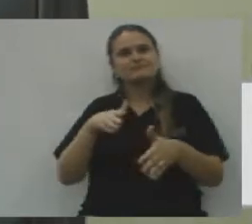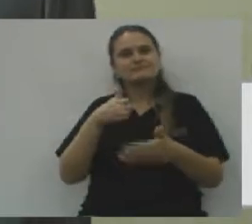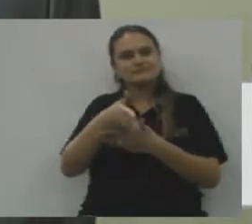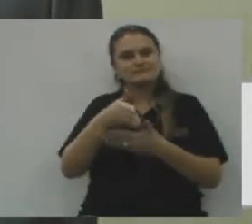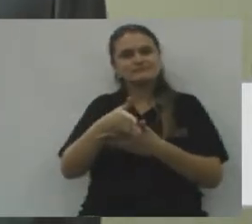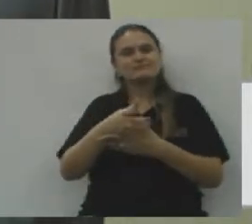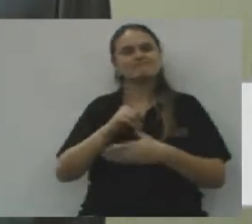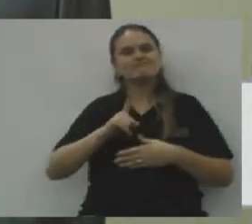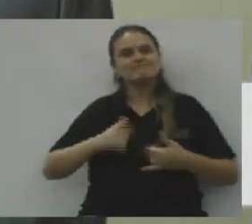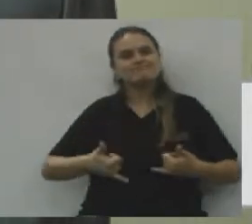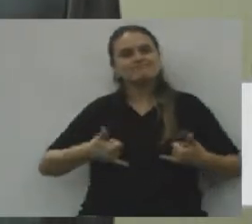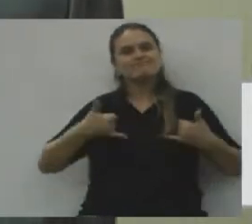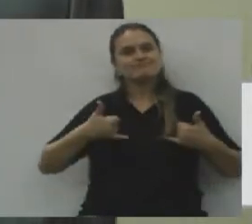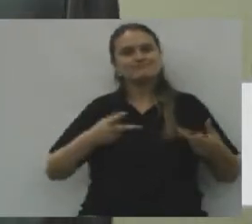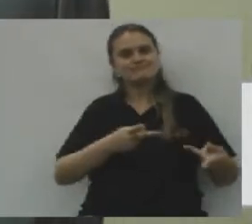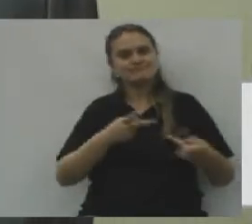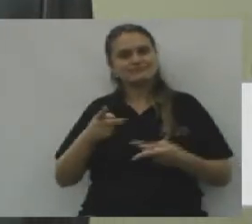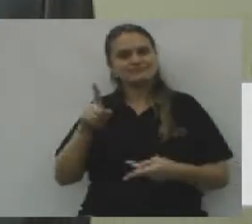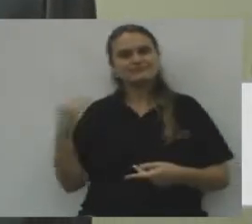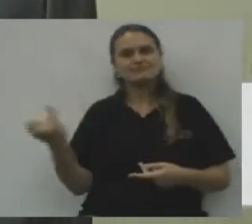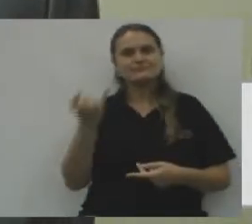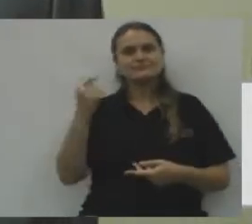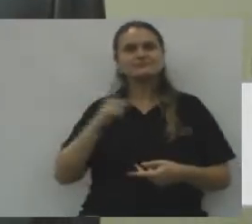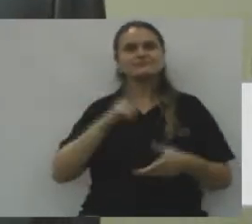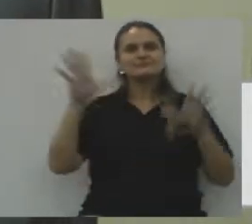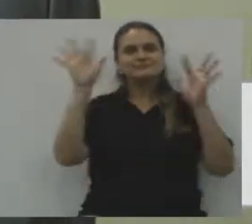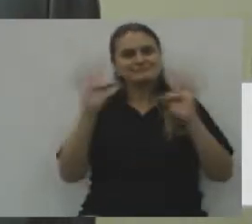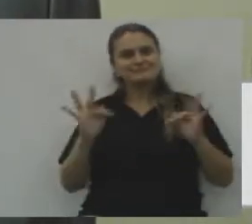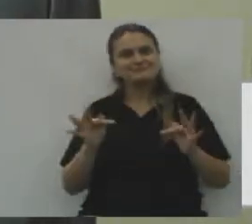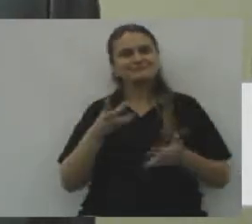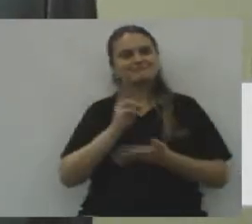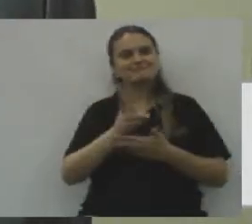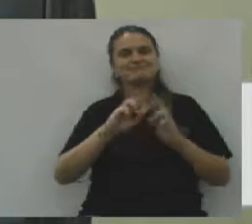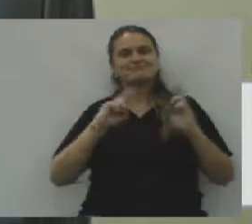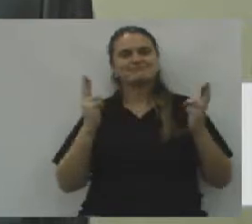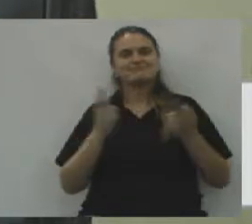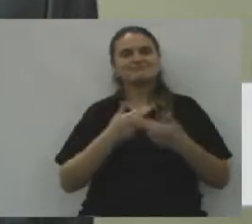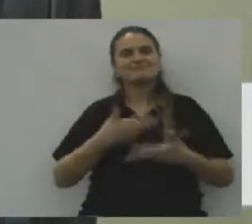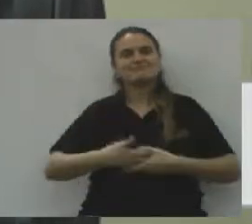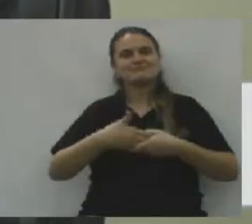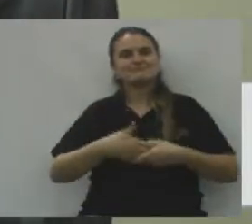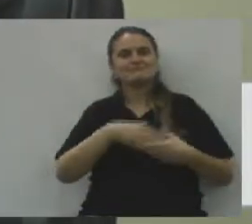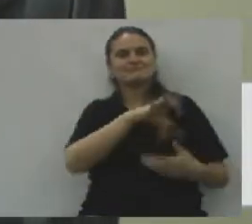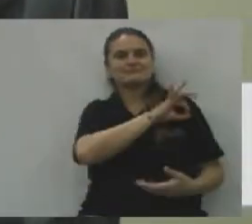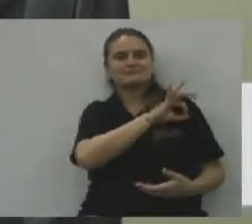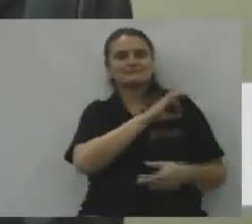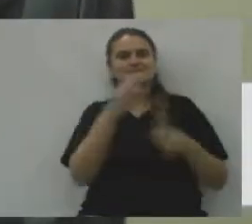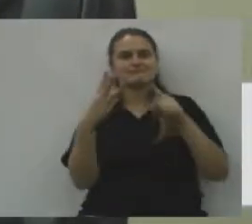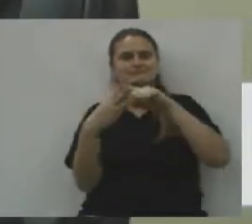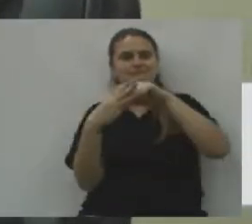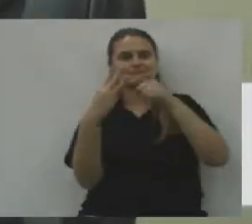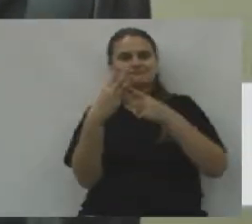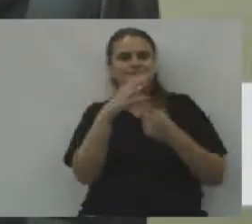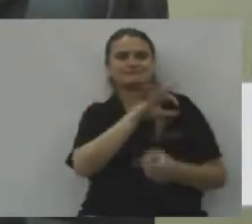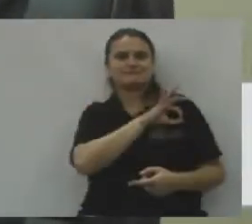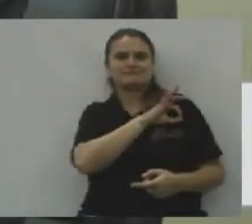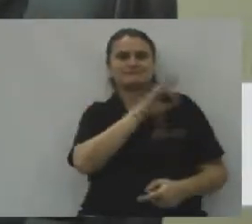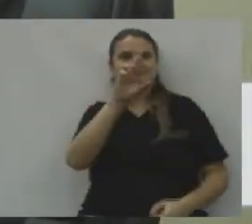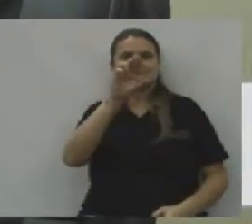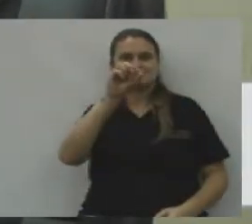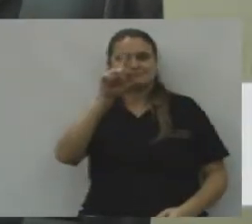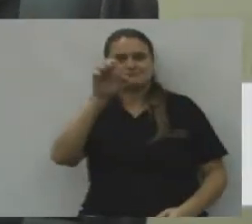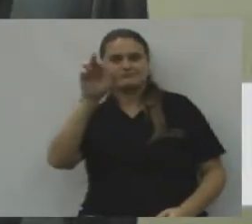visita. Dizer que é muito importante. A gente fica feliz a cada sessão. Parabéns aos policiais, aos 3 policiais, ao Roger,